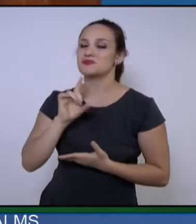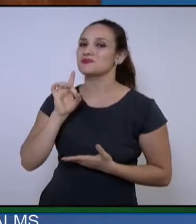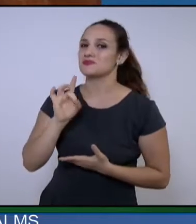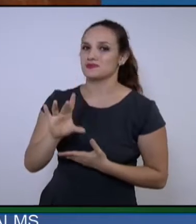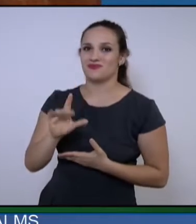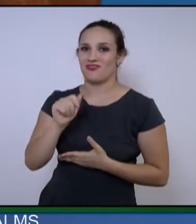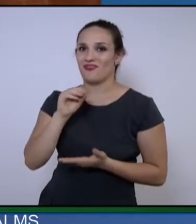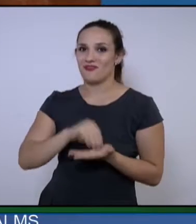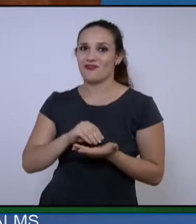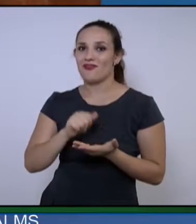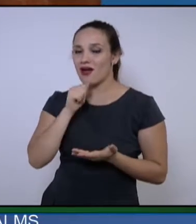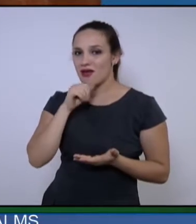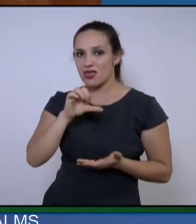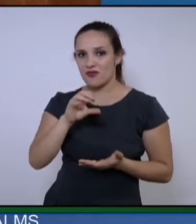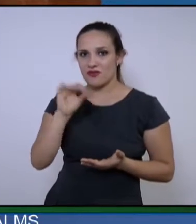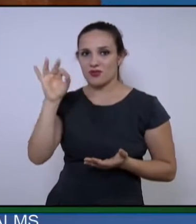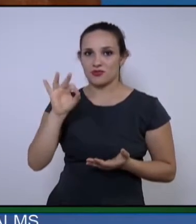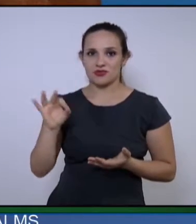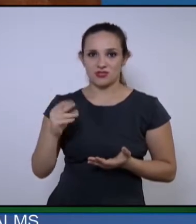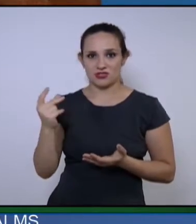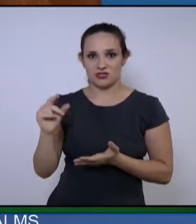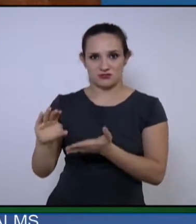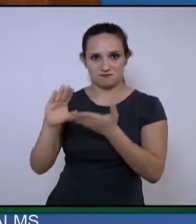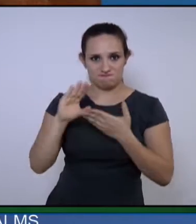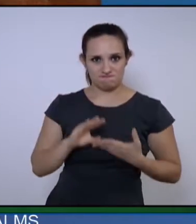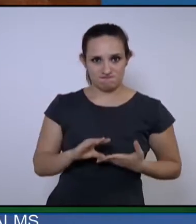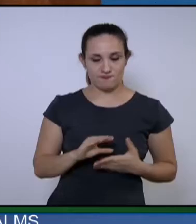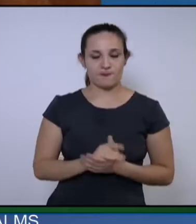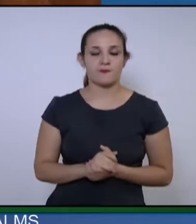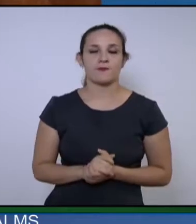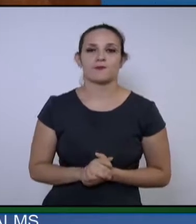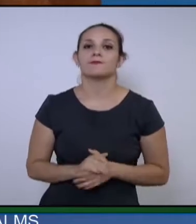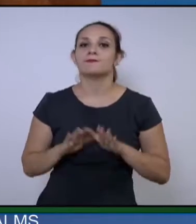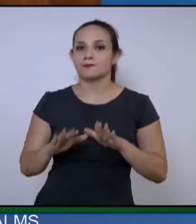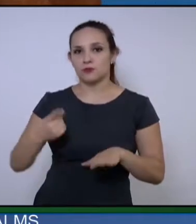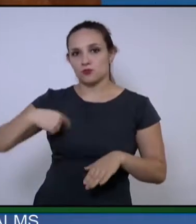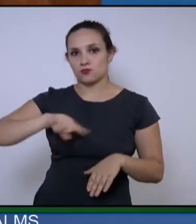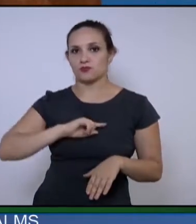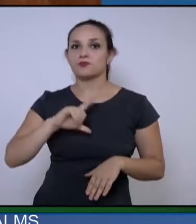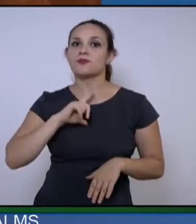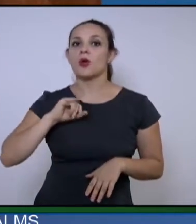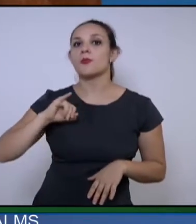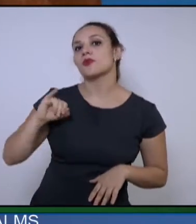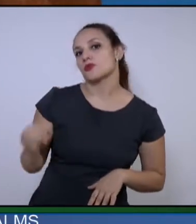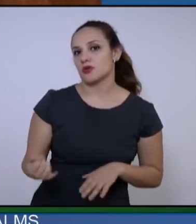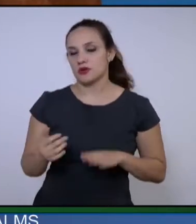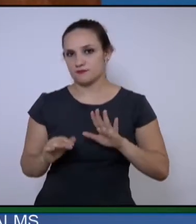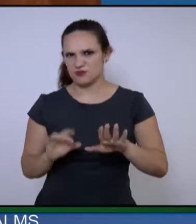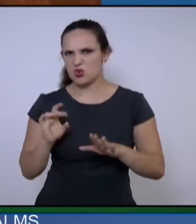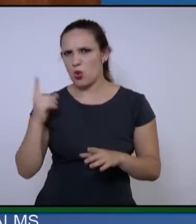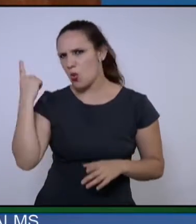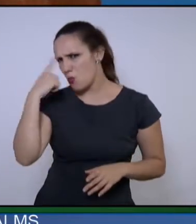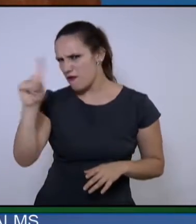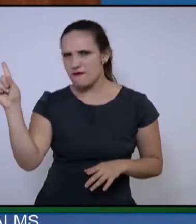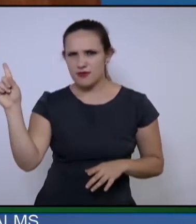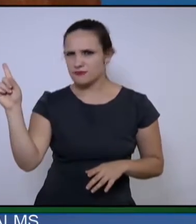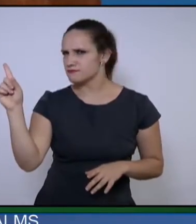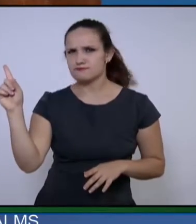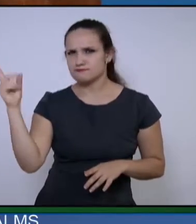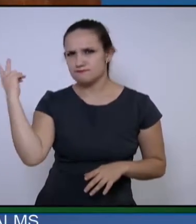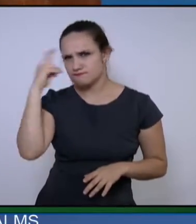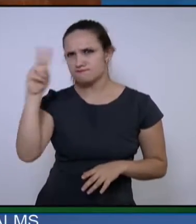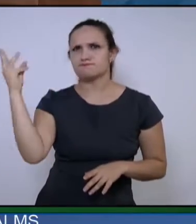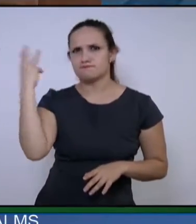o ano passado. Nós tivemos a oportunidade, deputado João Grandão, não foi uma vez, não, no